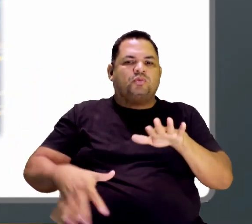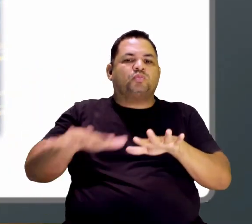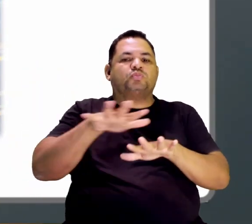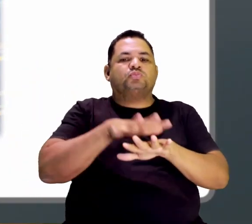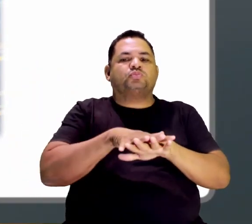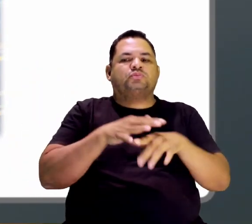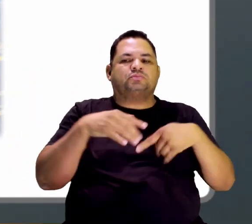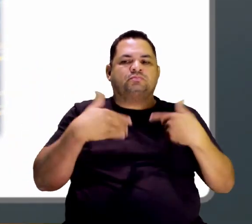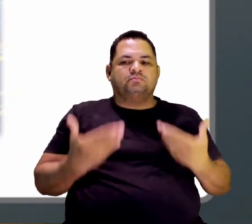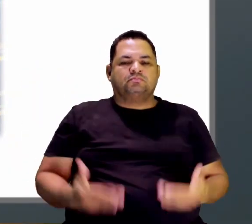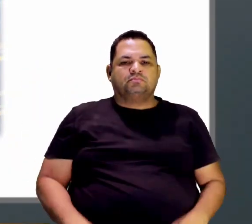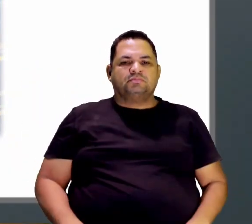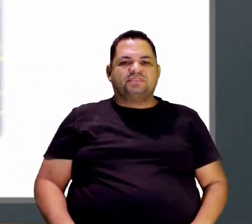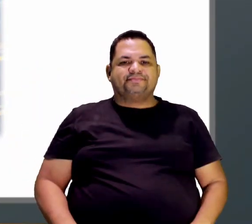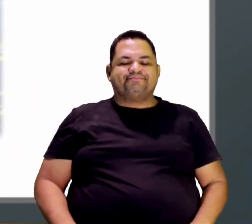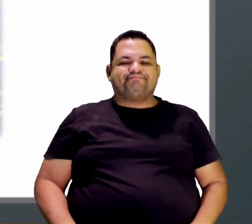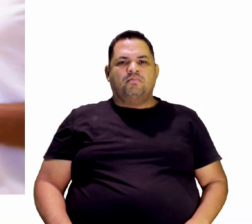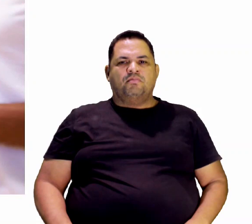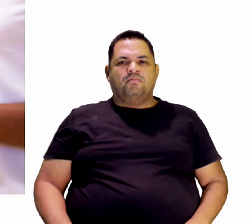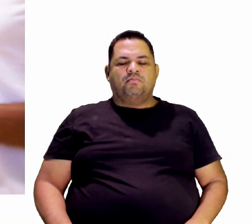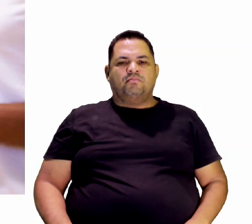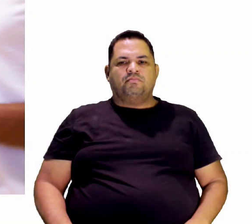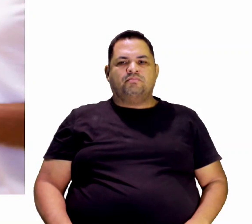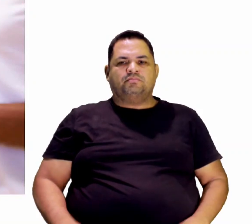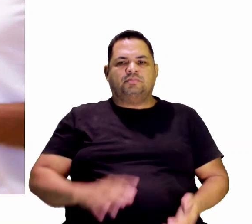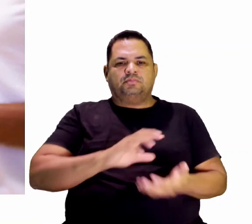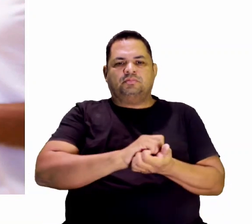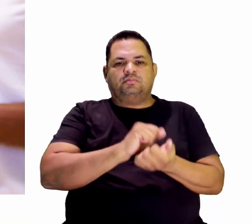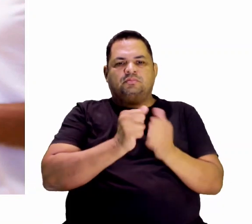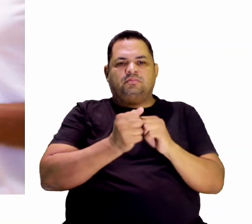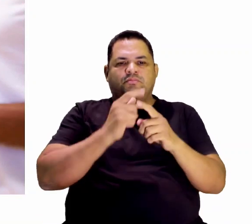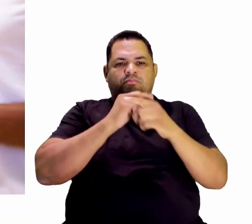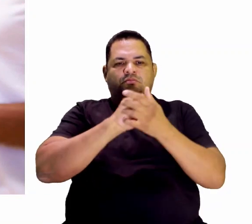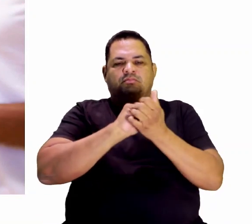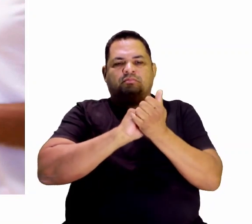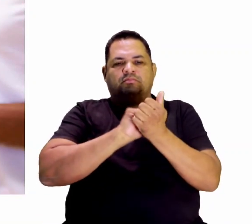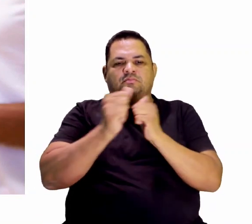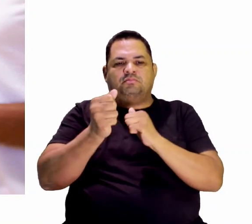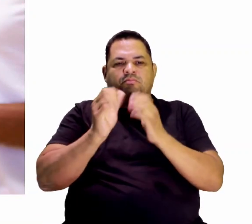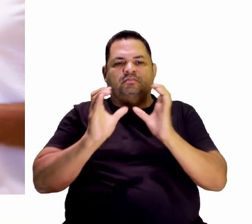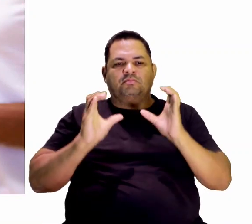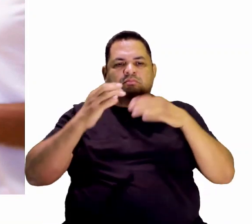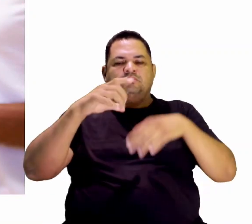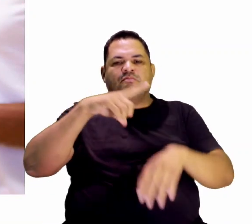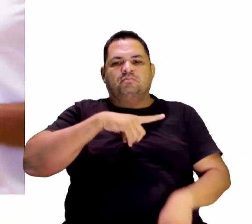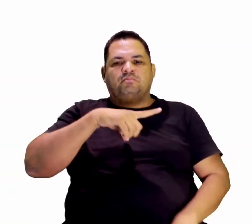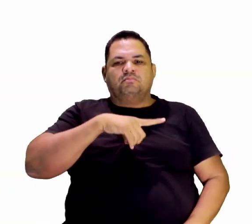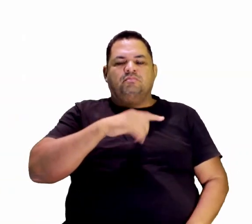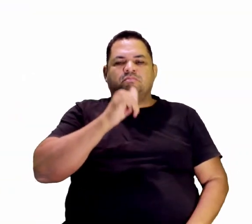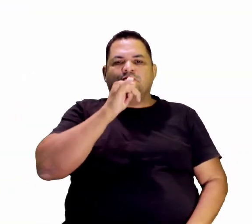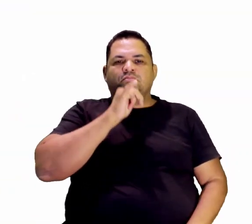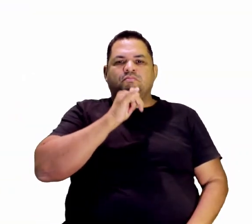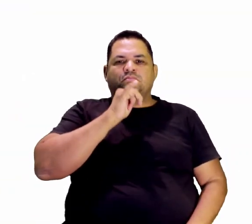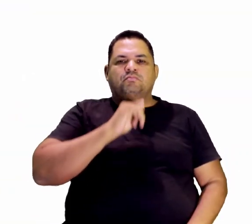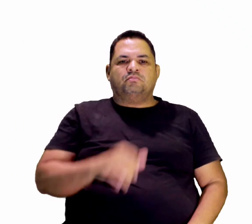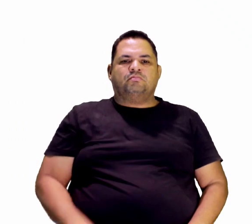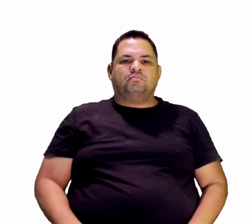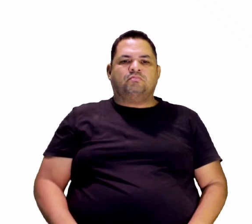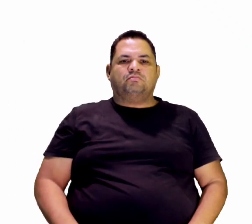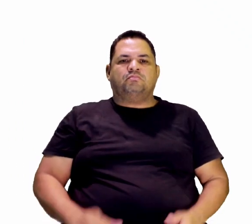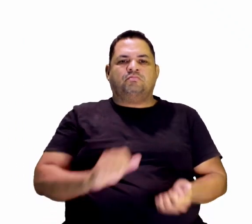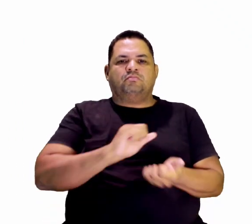de adaptações nos esportes coletivos, eu começo a pensar, vem aqui comigo,